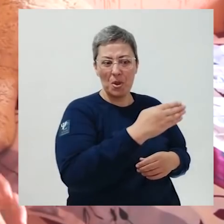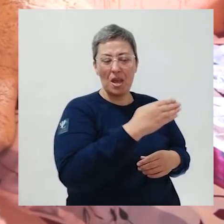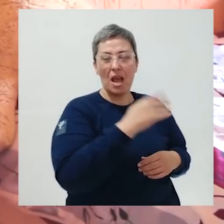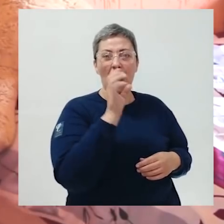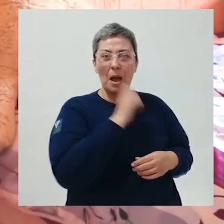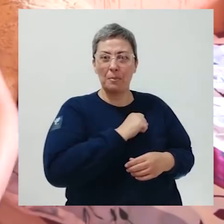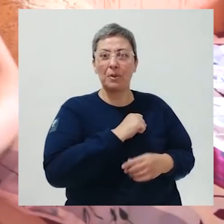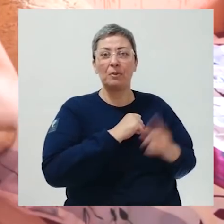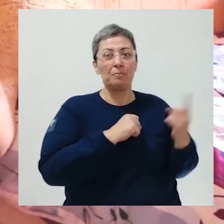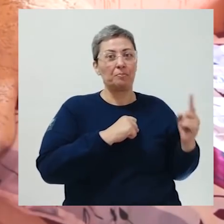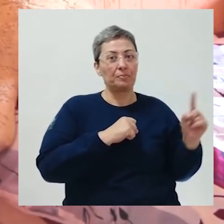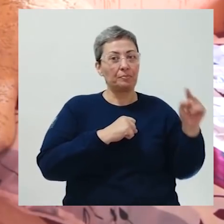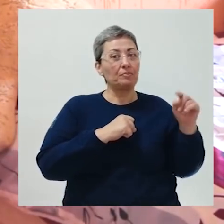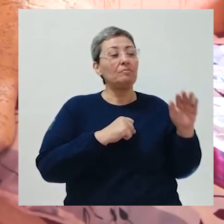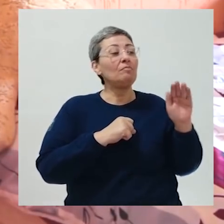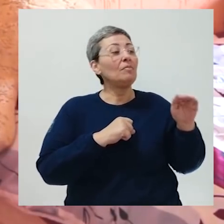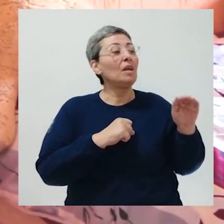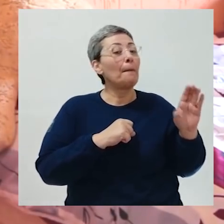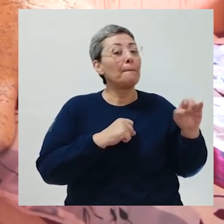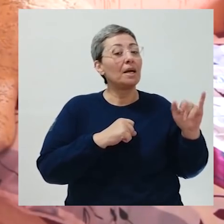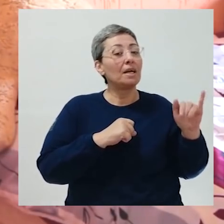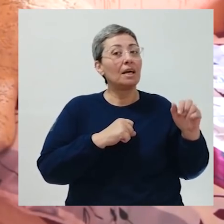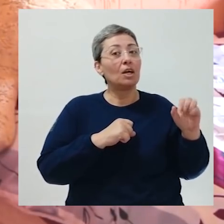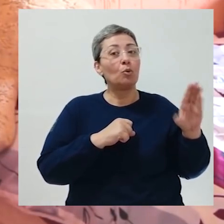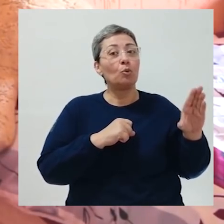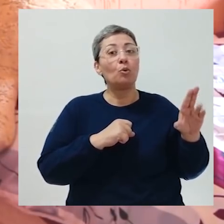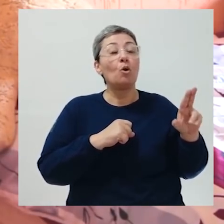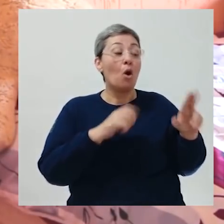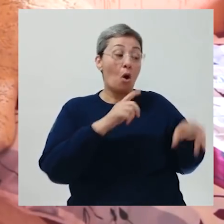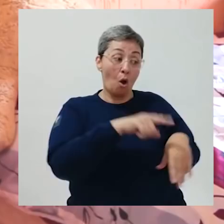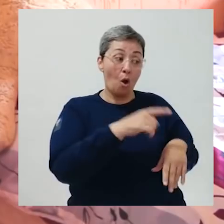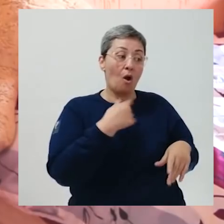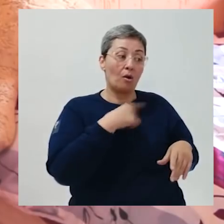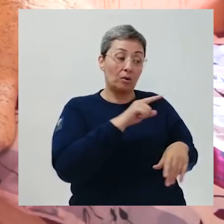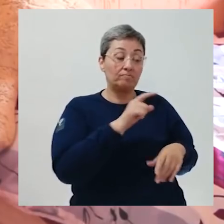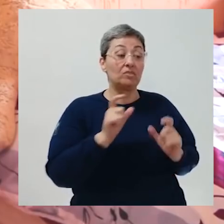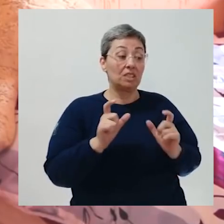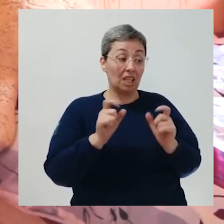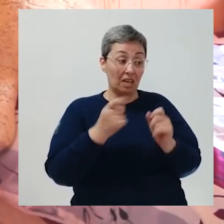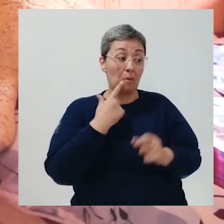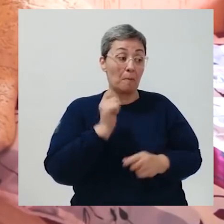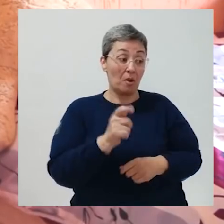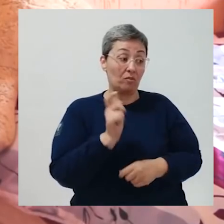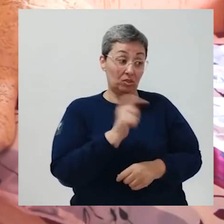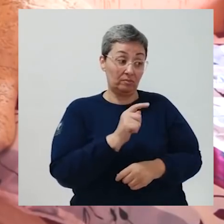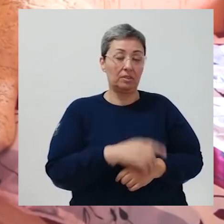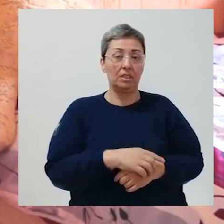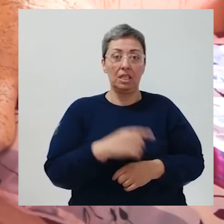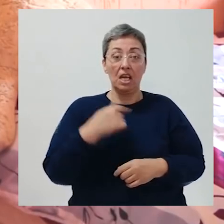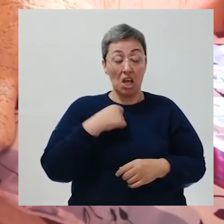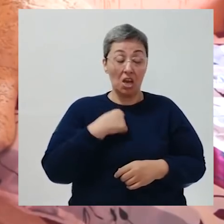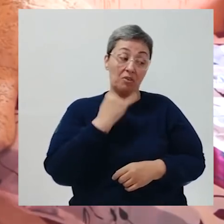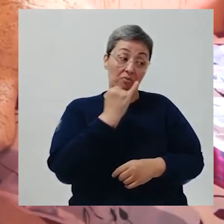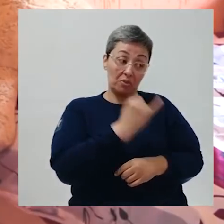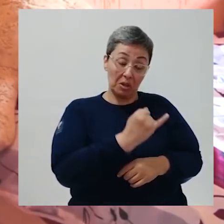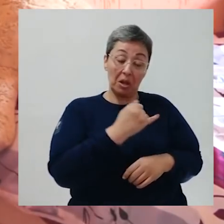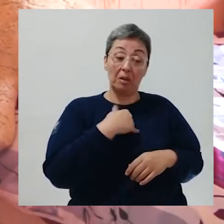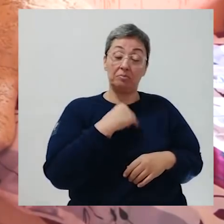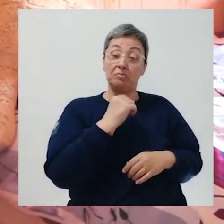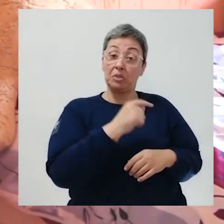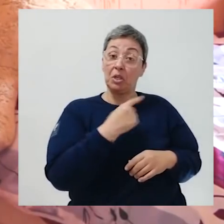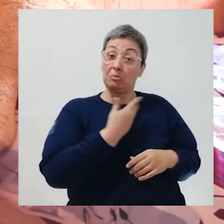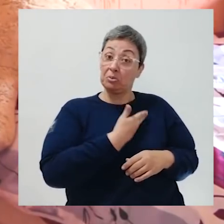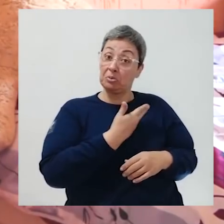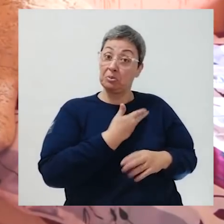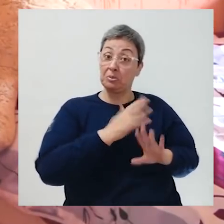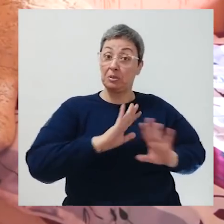né? Rapidinho. E chegou lá antes e falou pro Baiacu: Baiacu, o Caranguejo tá falando mal de você. Eu vim aqui falar pra você porque eu